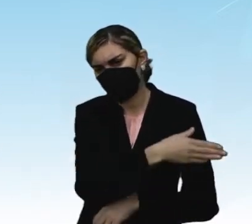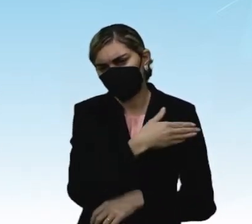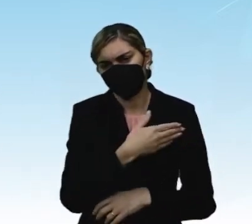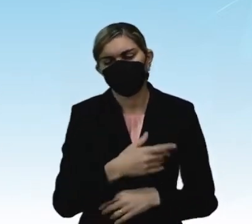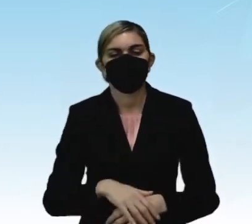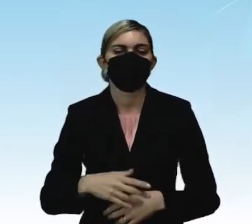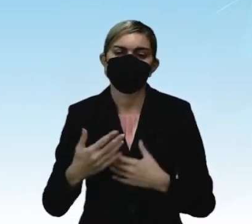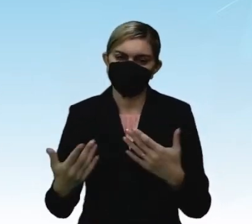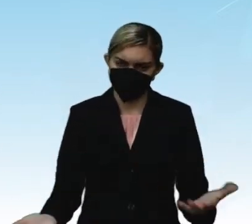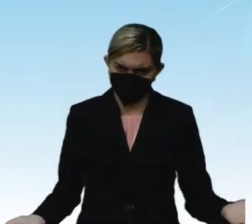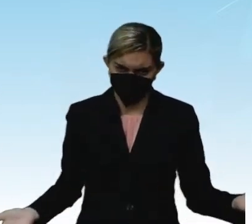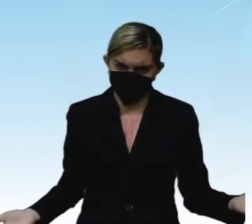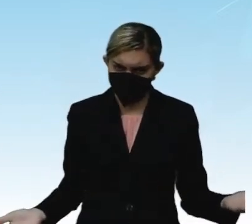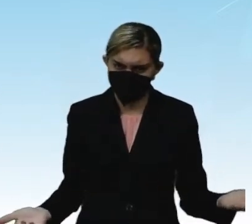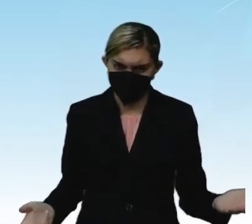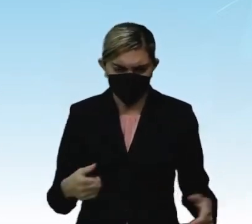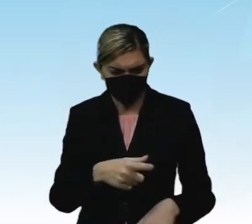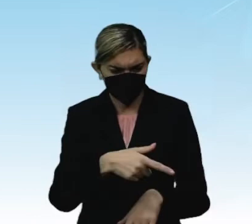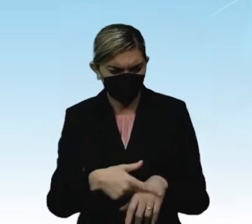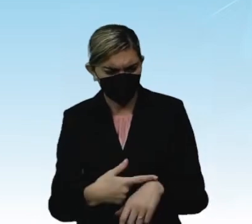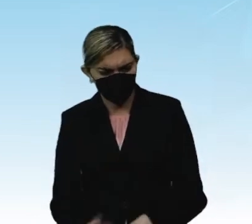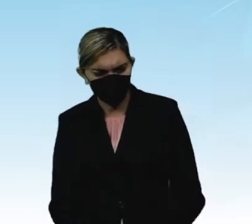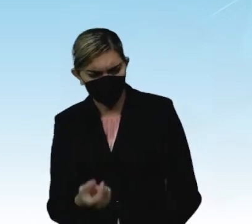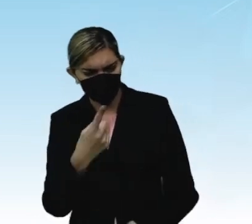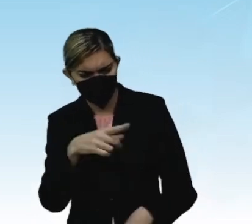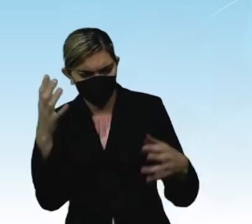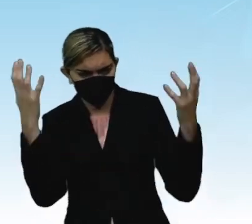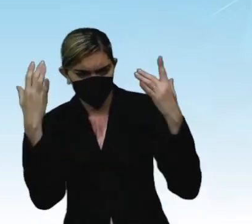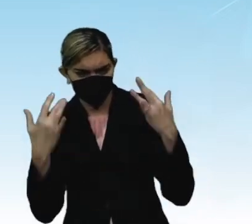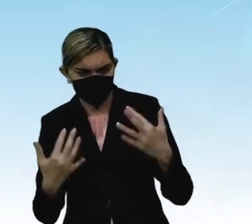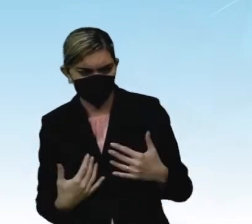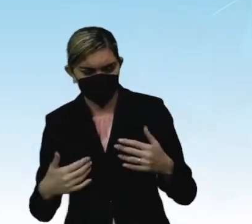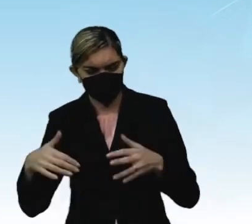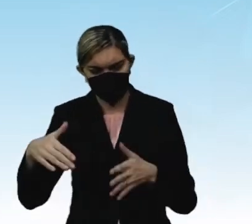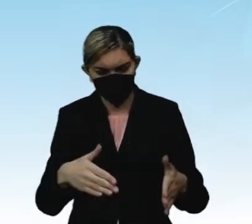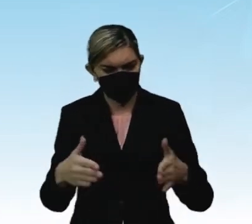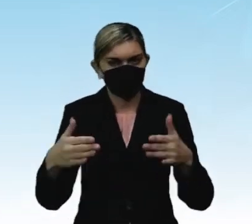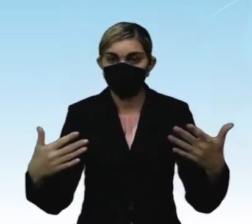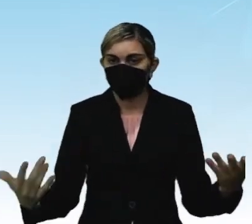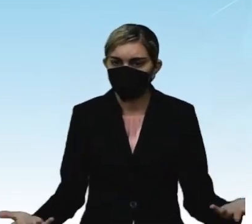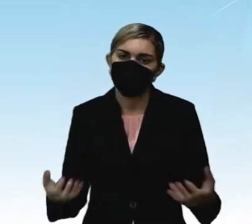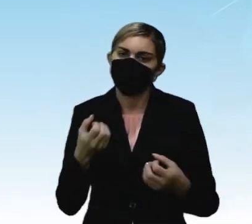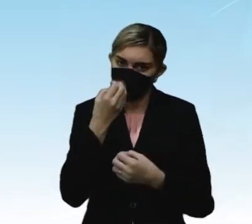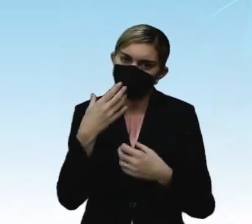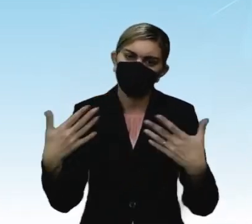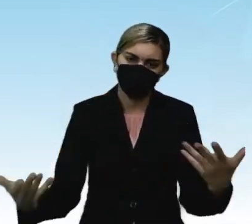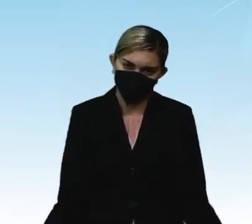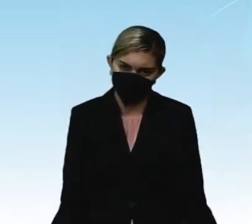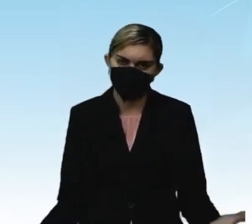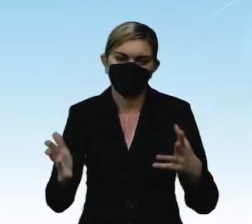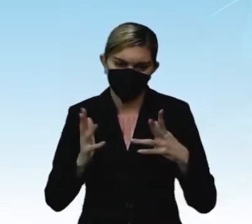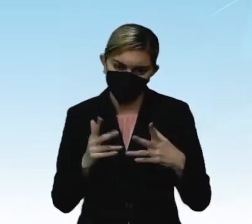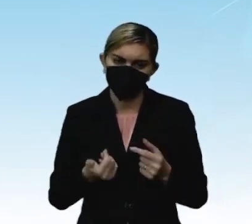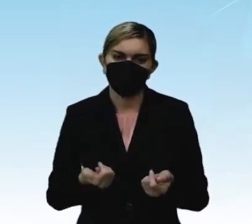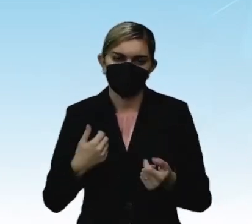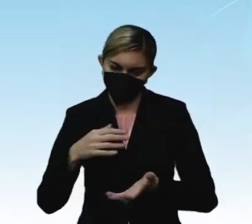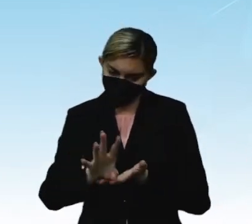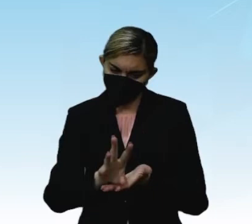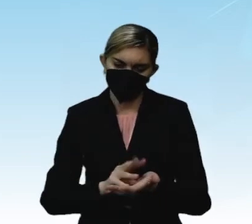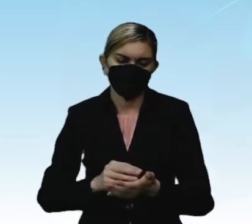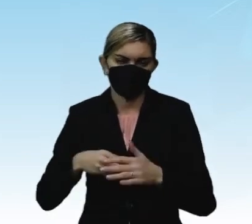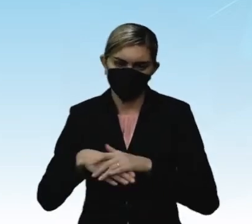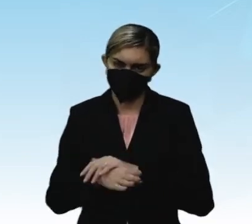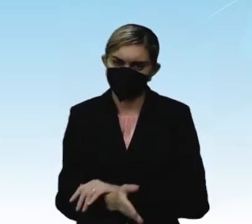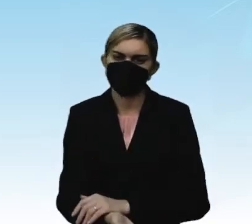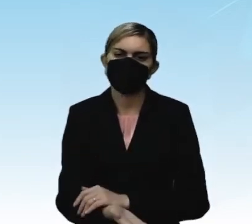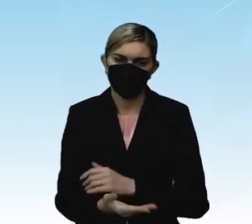grosseira. Gente, ele anda nu. Gente, ele toma banho diariamente no rio. Graças a Deus, né, amor? Que a gente pegou esses costumes